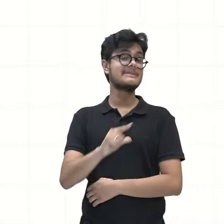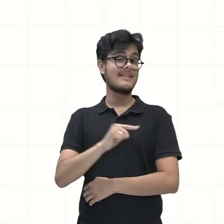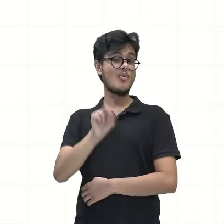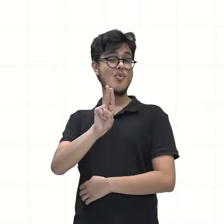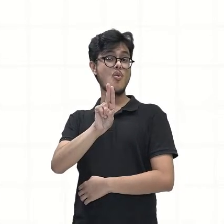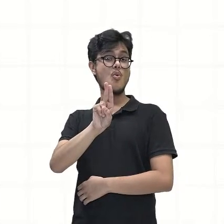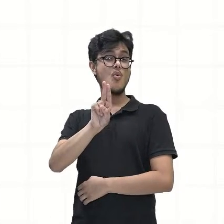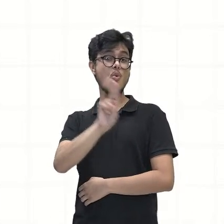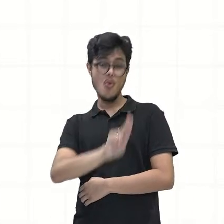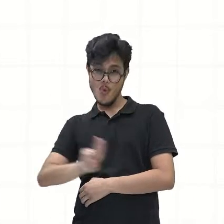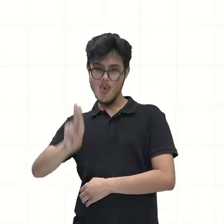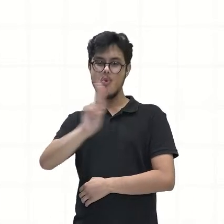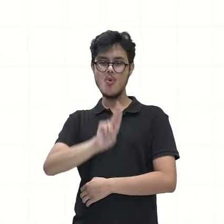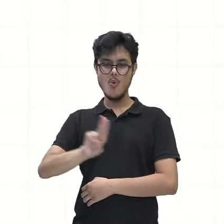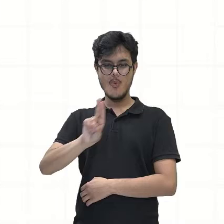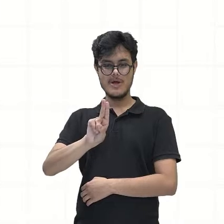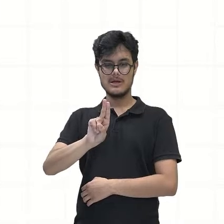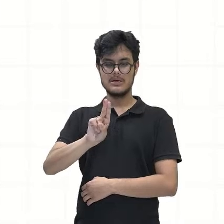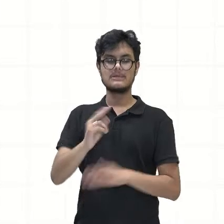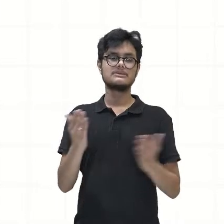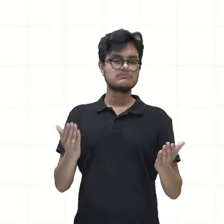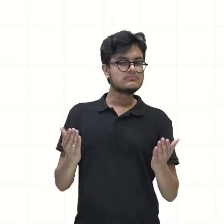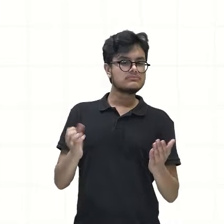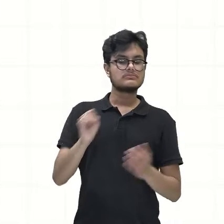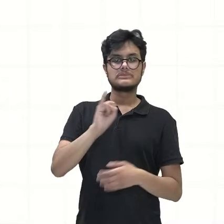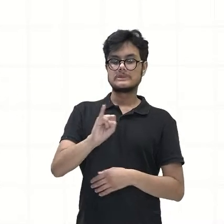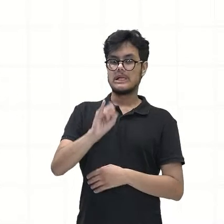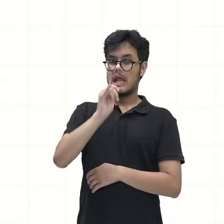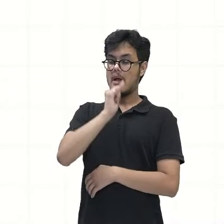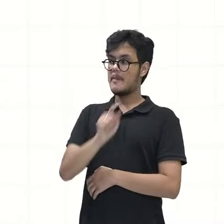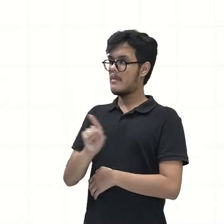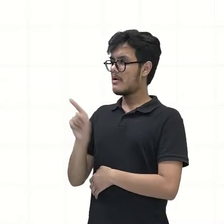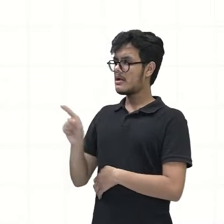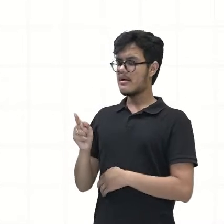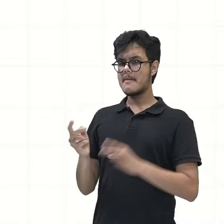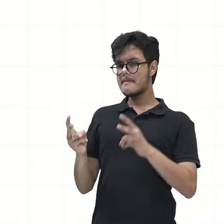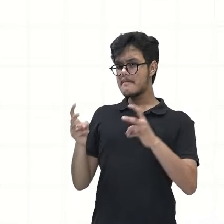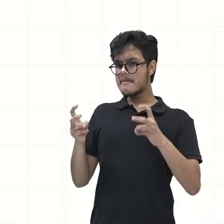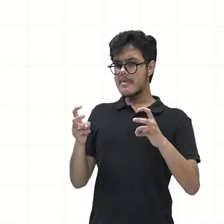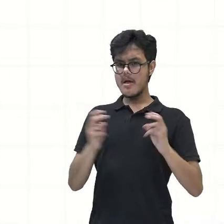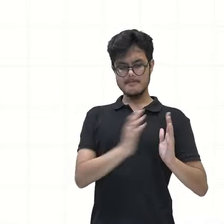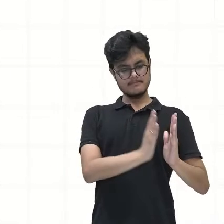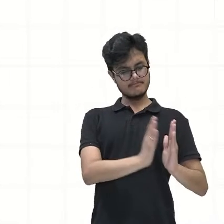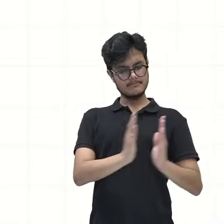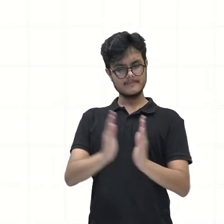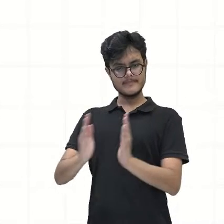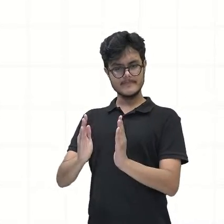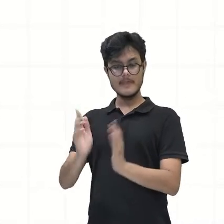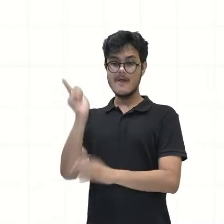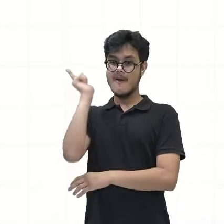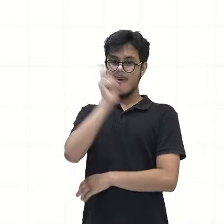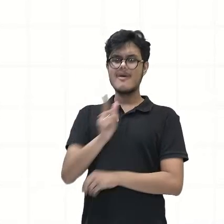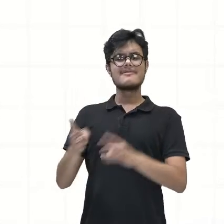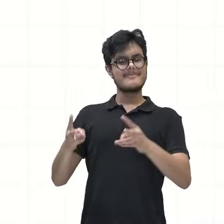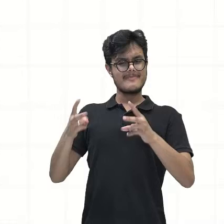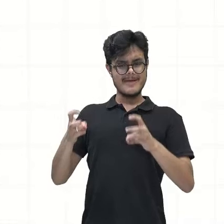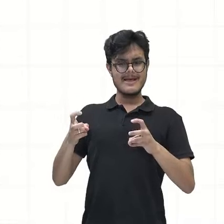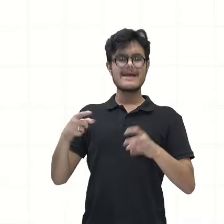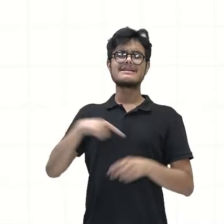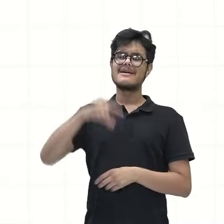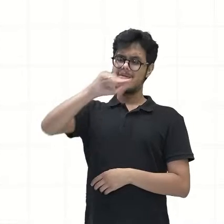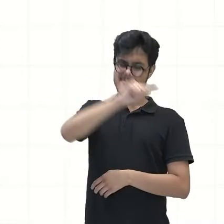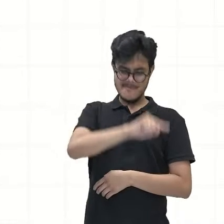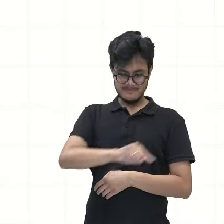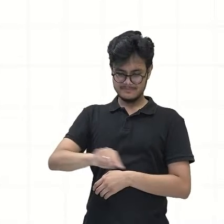correto? Se eu observar dentro dessa escala, eu vou conseguir observar essa